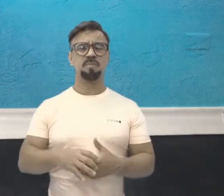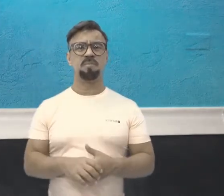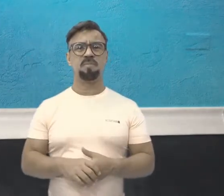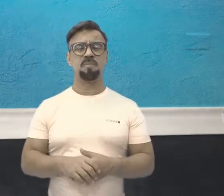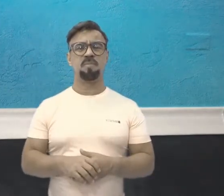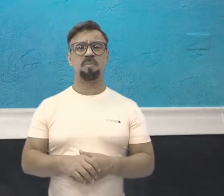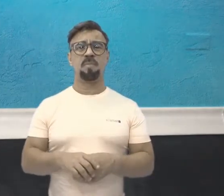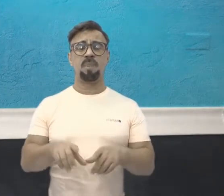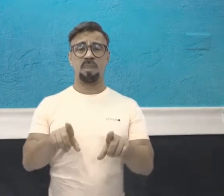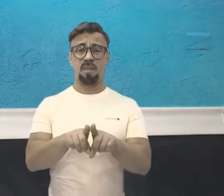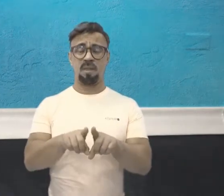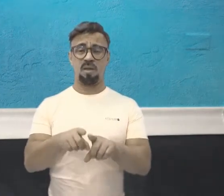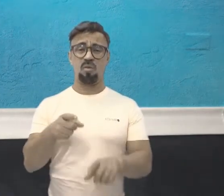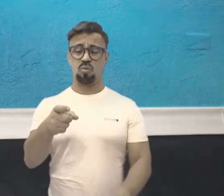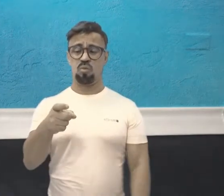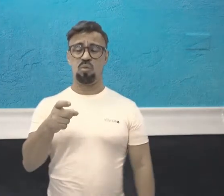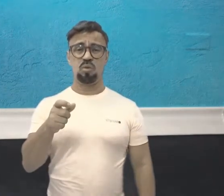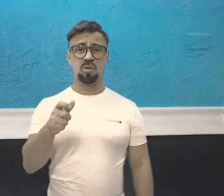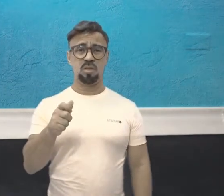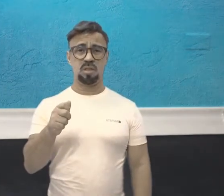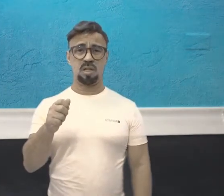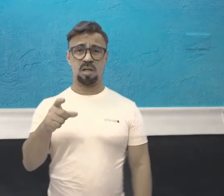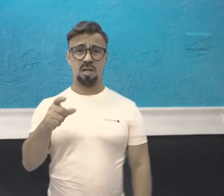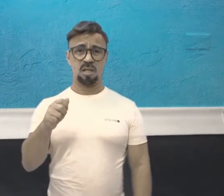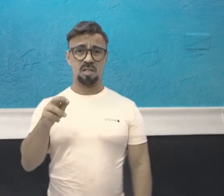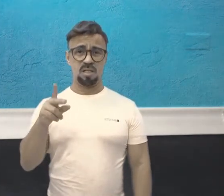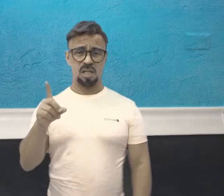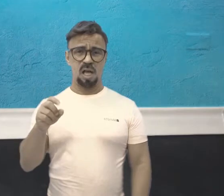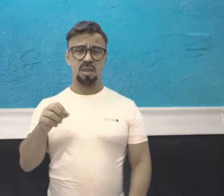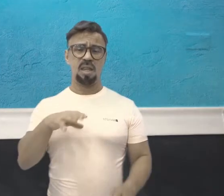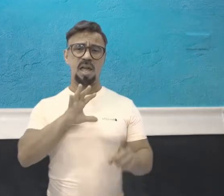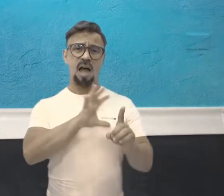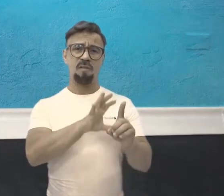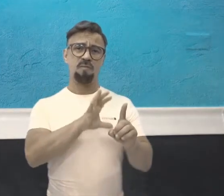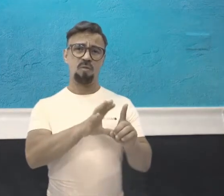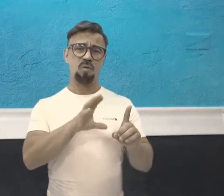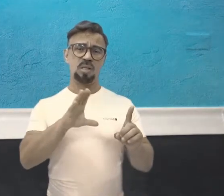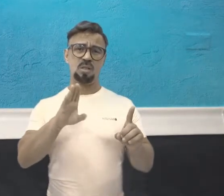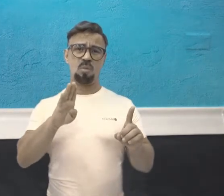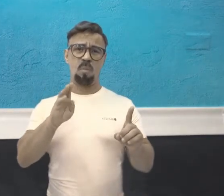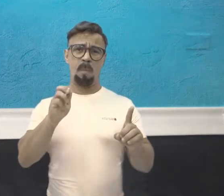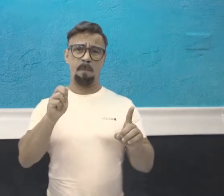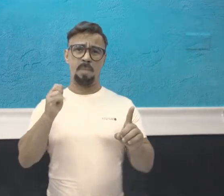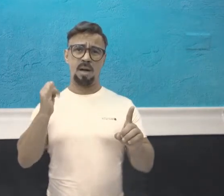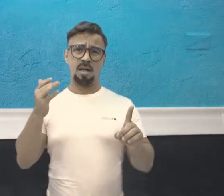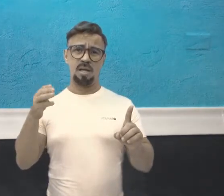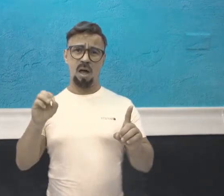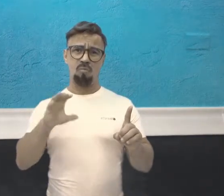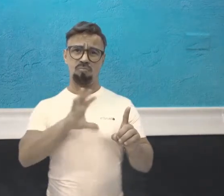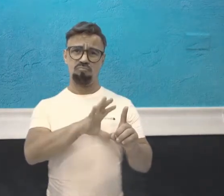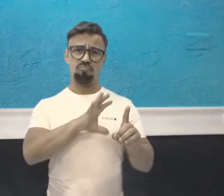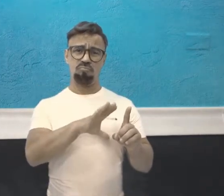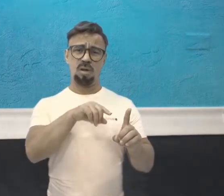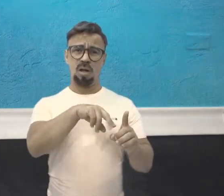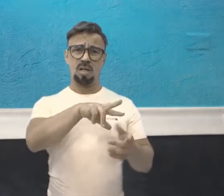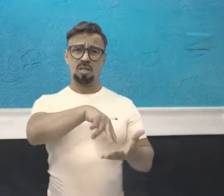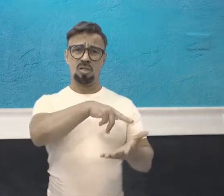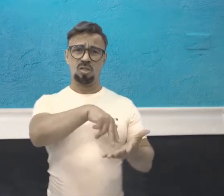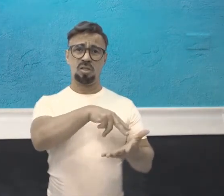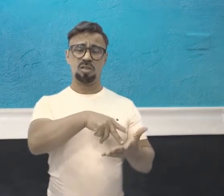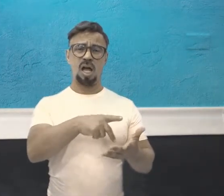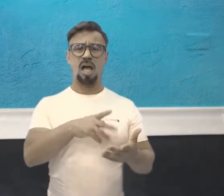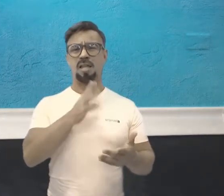e como Xaxado te essa essa influência do Baião então ele se tornou